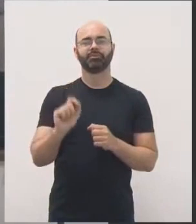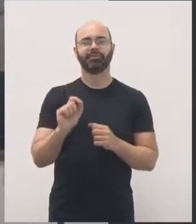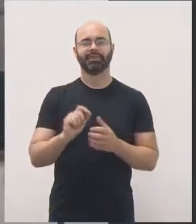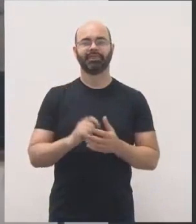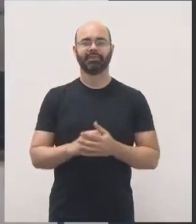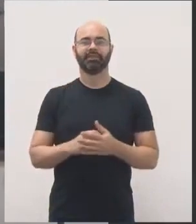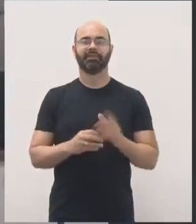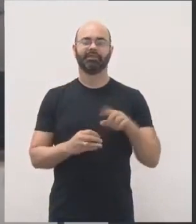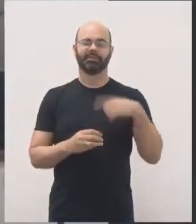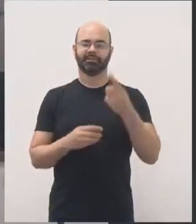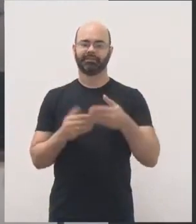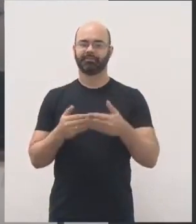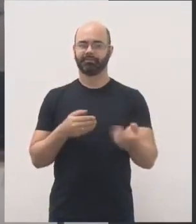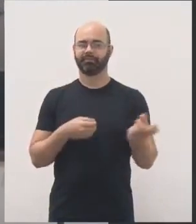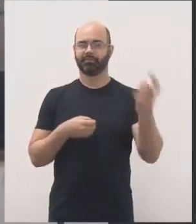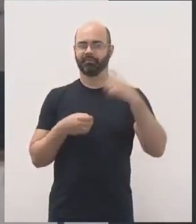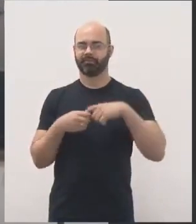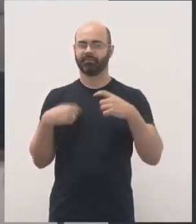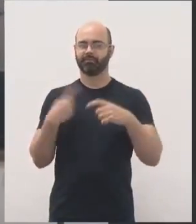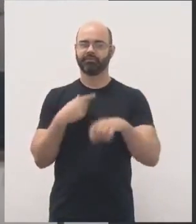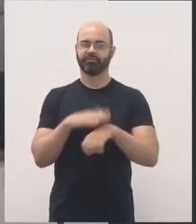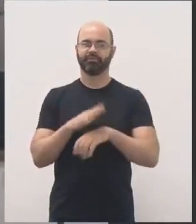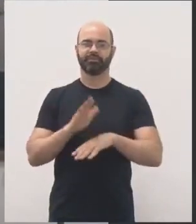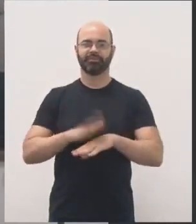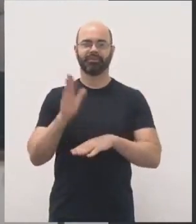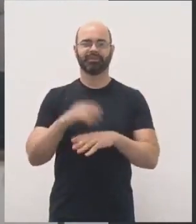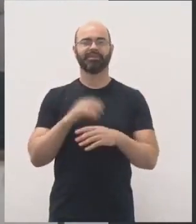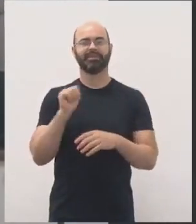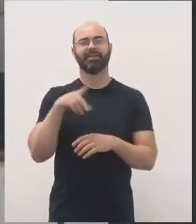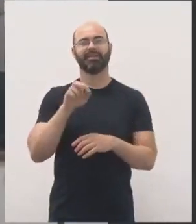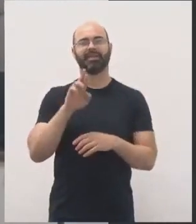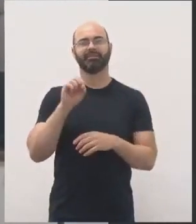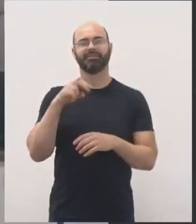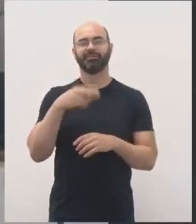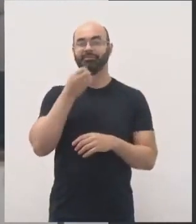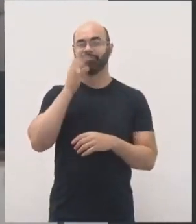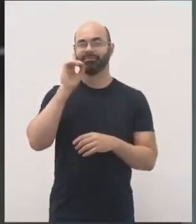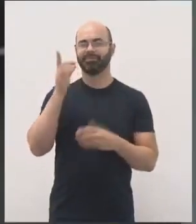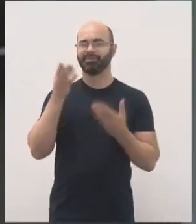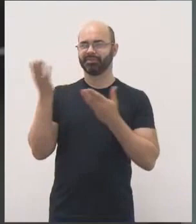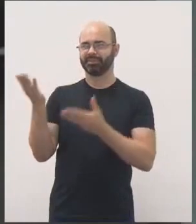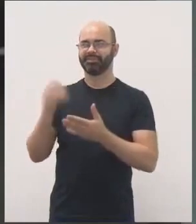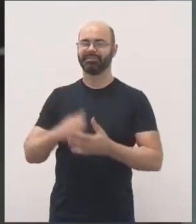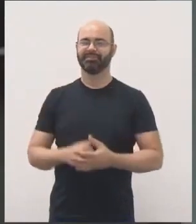e aí a gente conversa mais um pouquinho. Passa a palavra, Anderson. Bom dia.